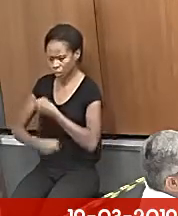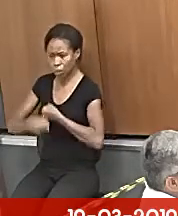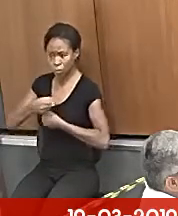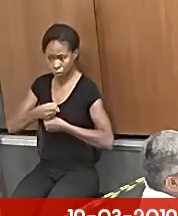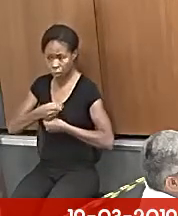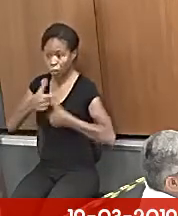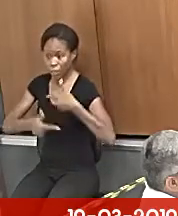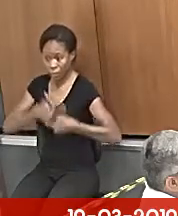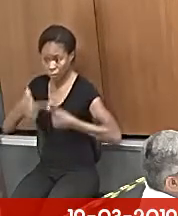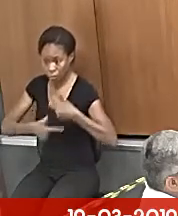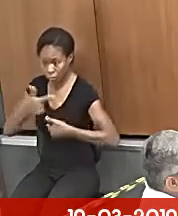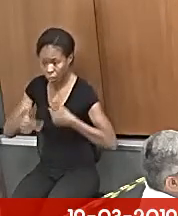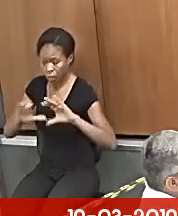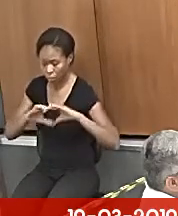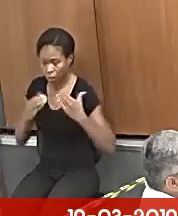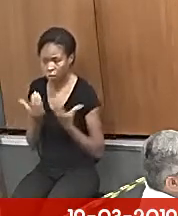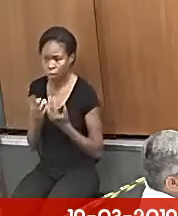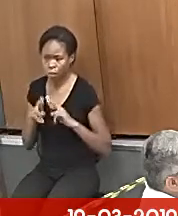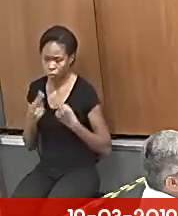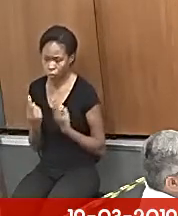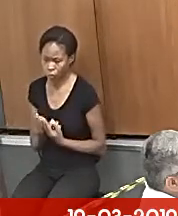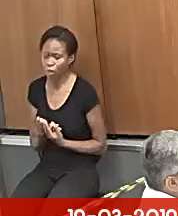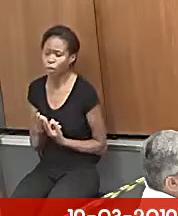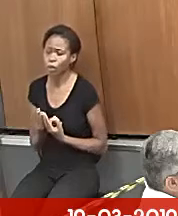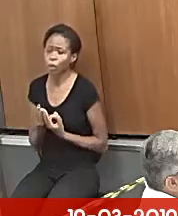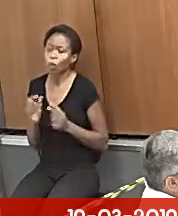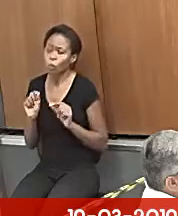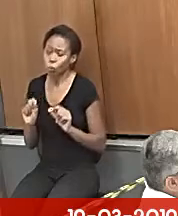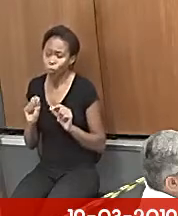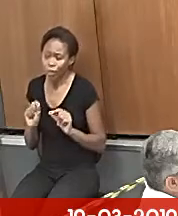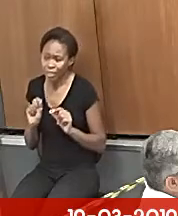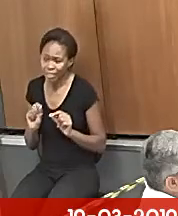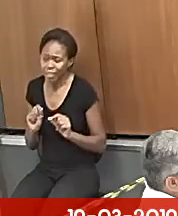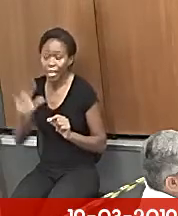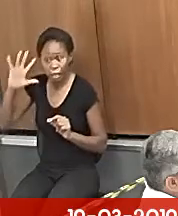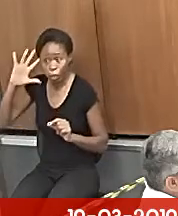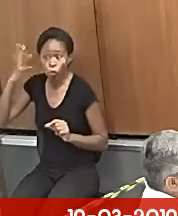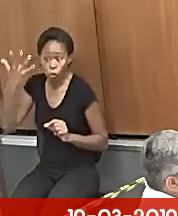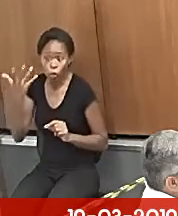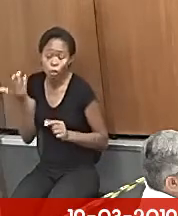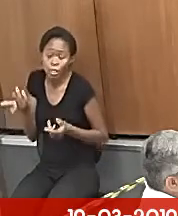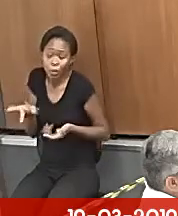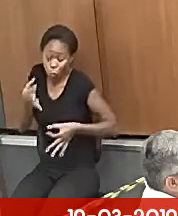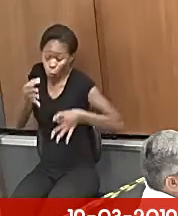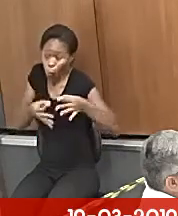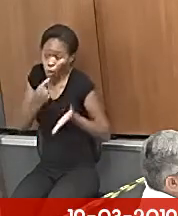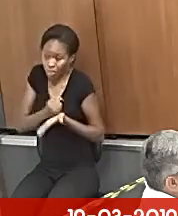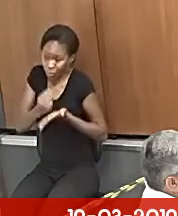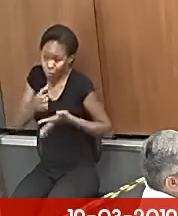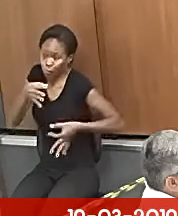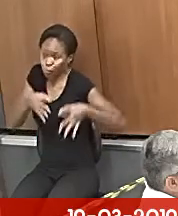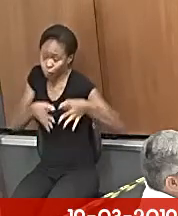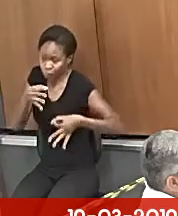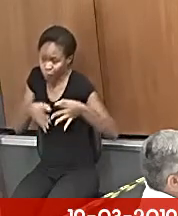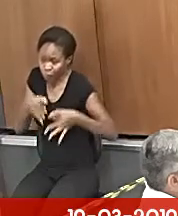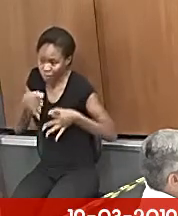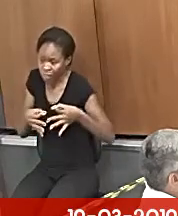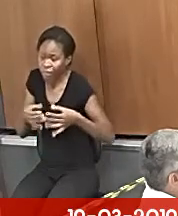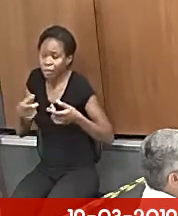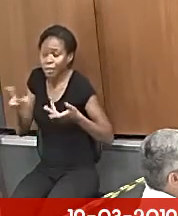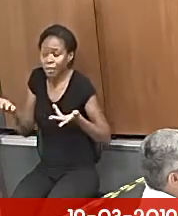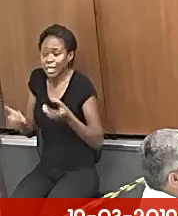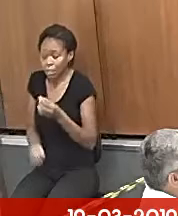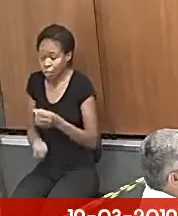renderam que o tribunal de justiça reconhecesse a necessidade de implantar um centro de judicialização das